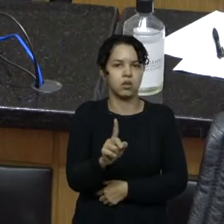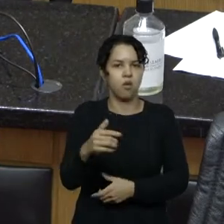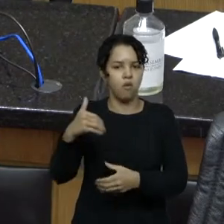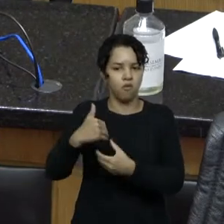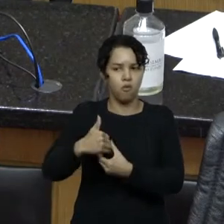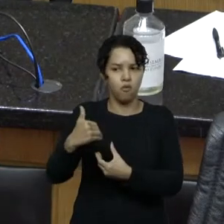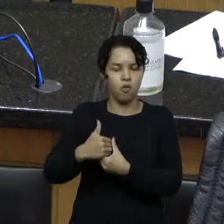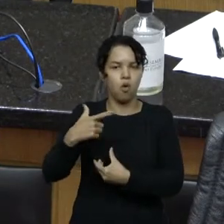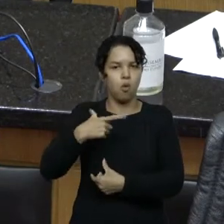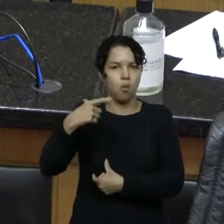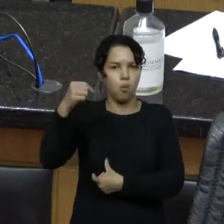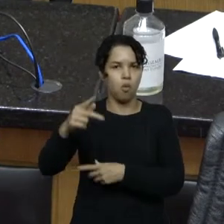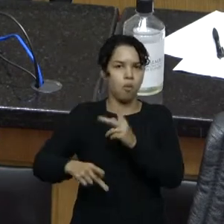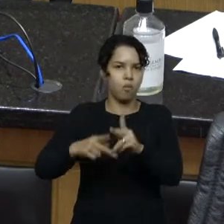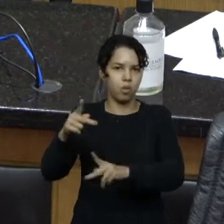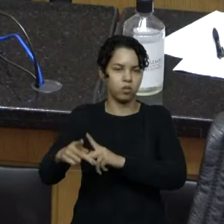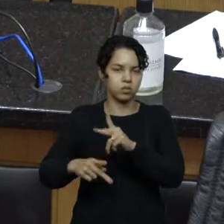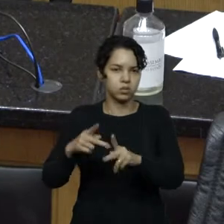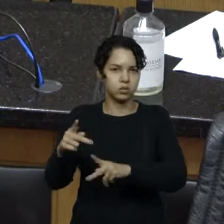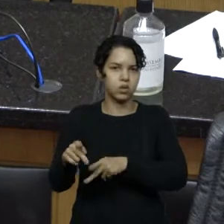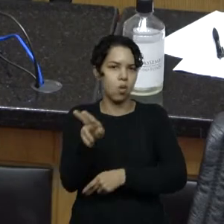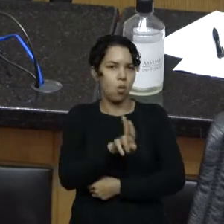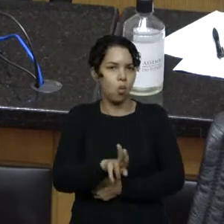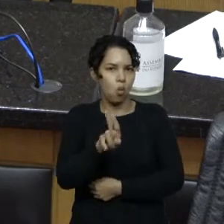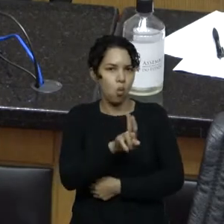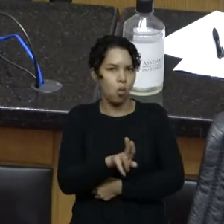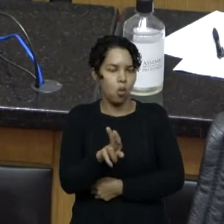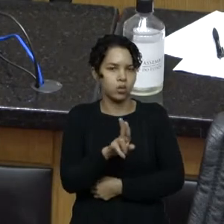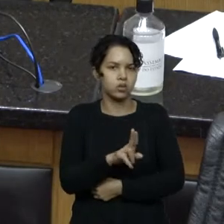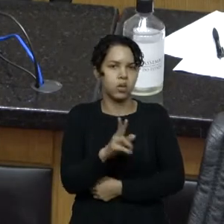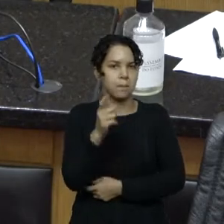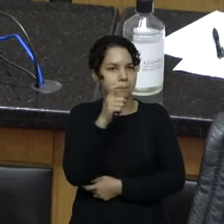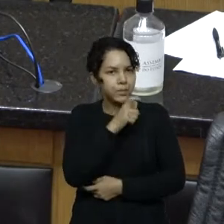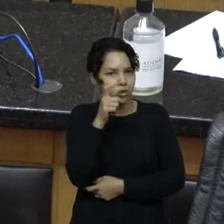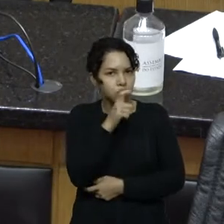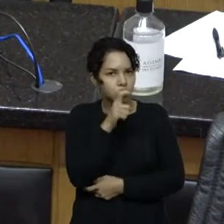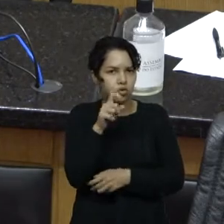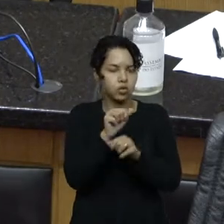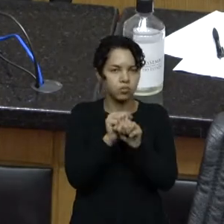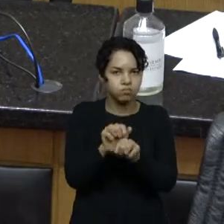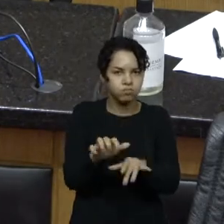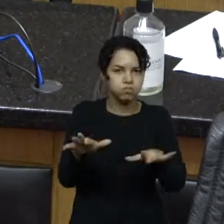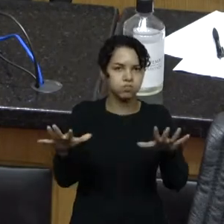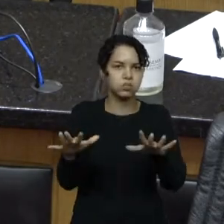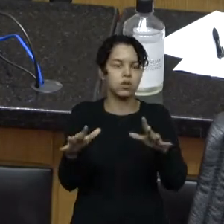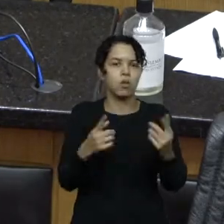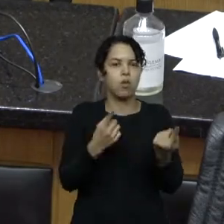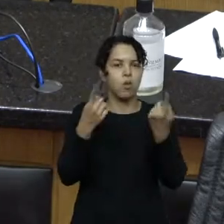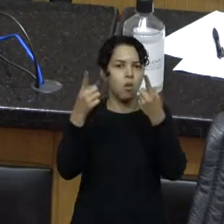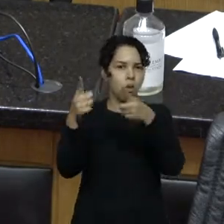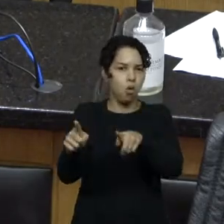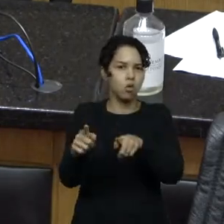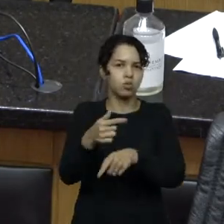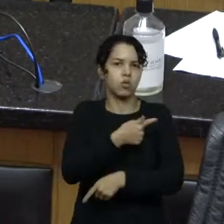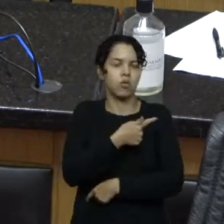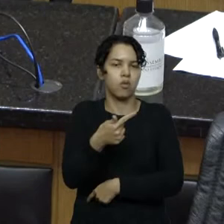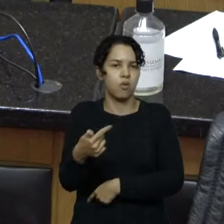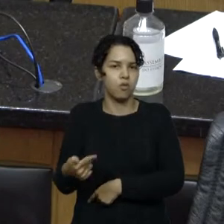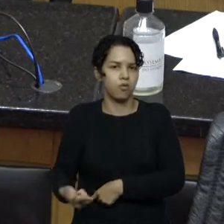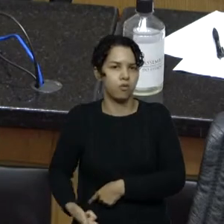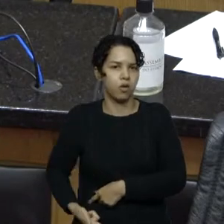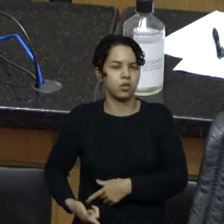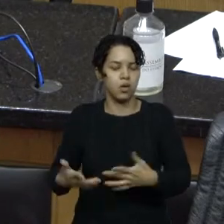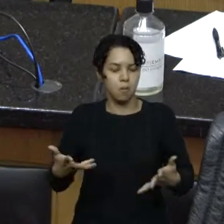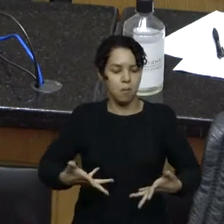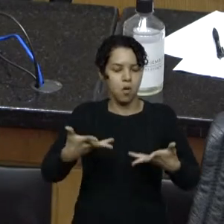pelo voto popular se utilize de inverdades prata cá o governo e se auto